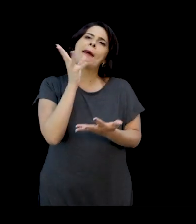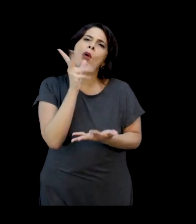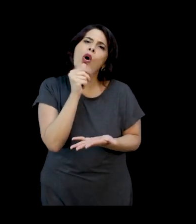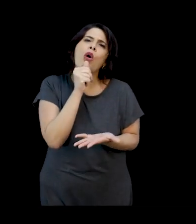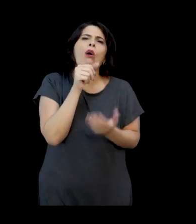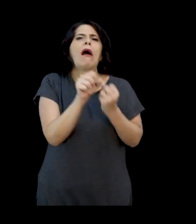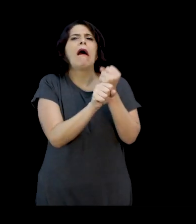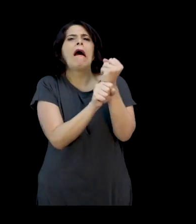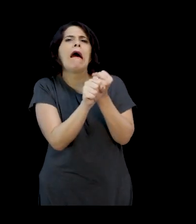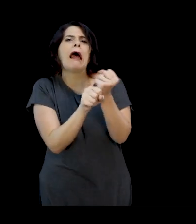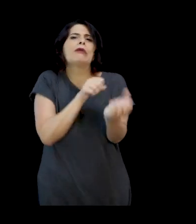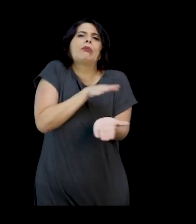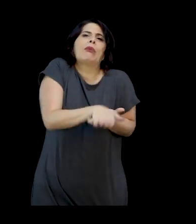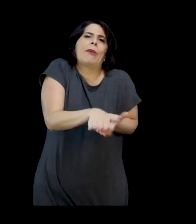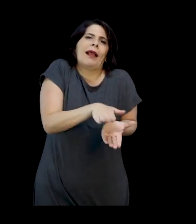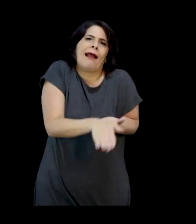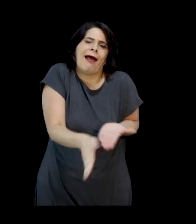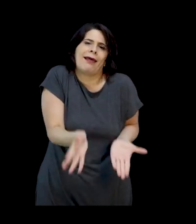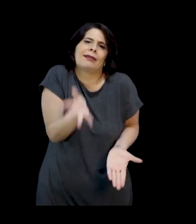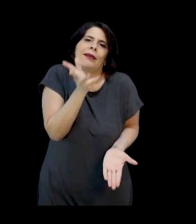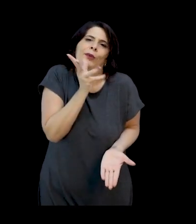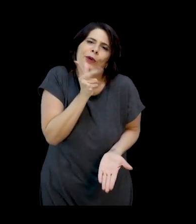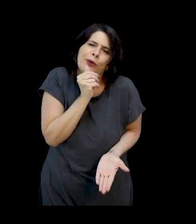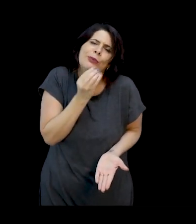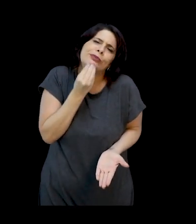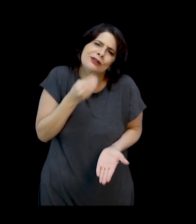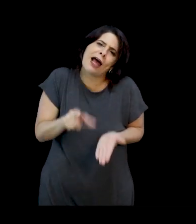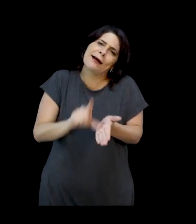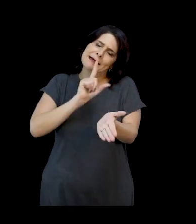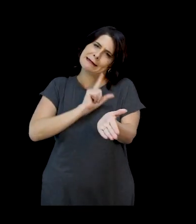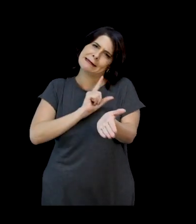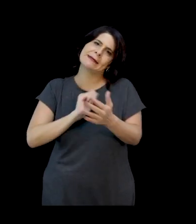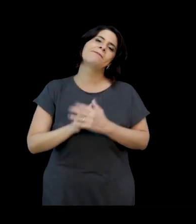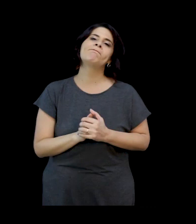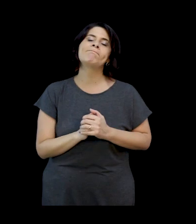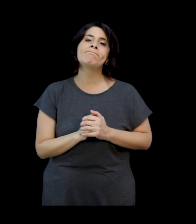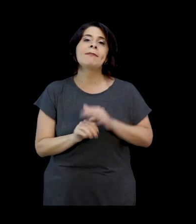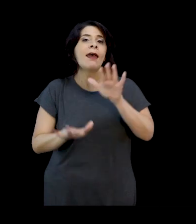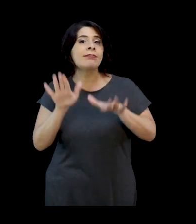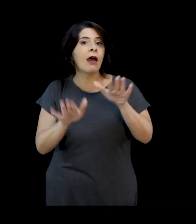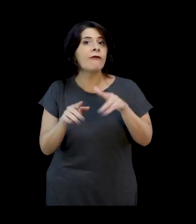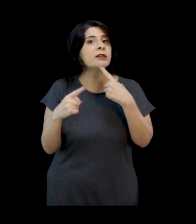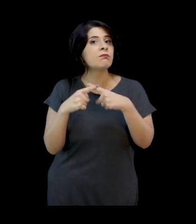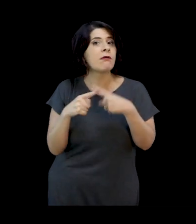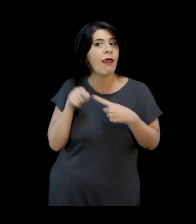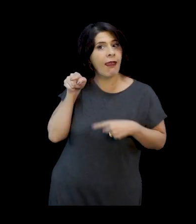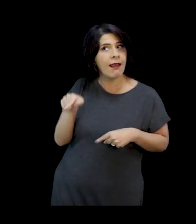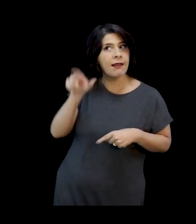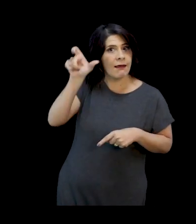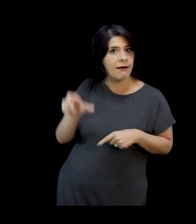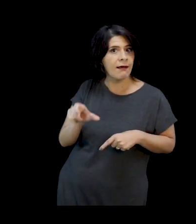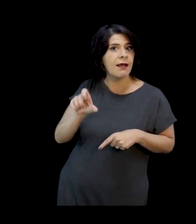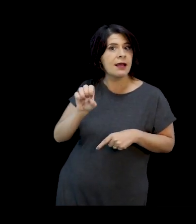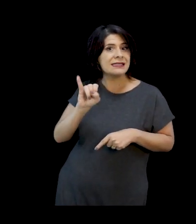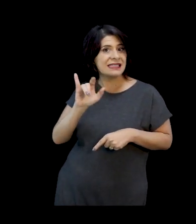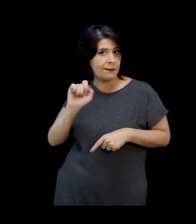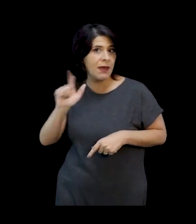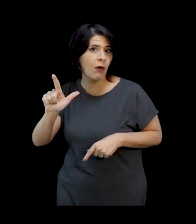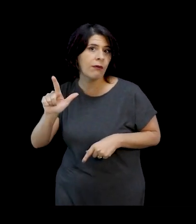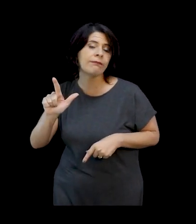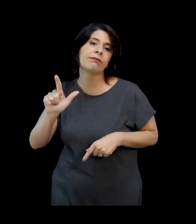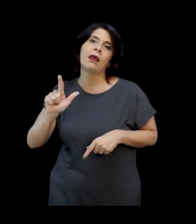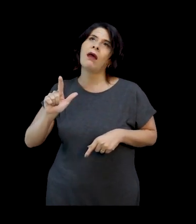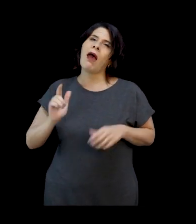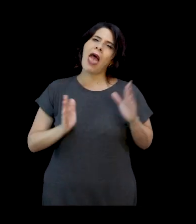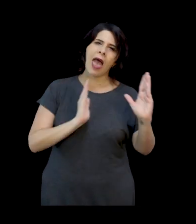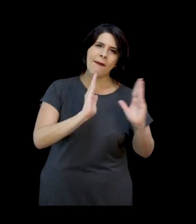publicar esse ensaio, talvez porque o Zimmer seja um autor que, atuando na virada do século